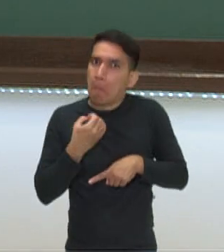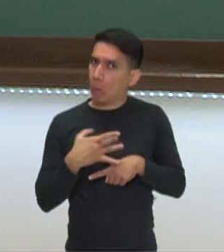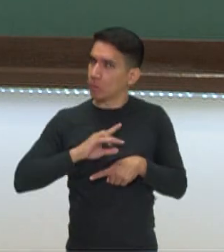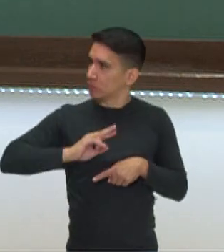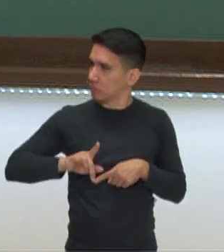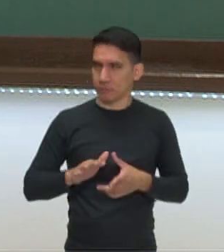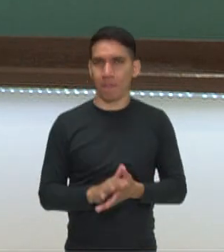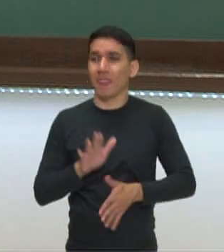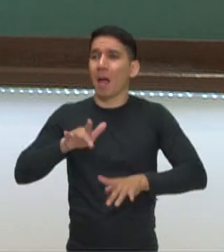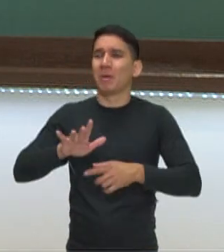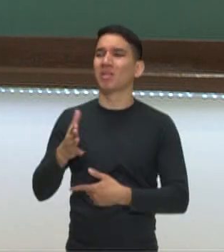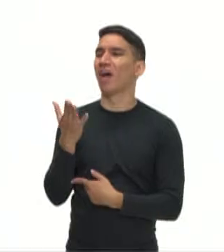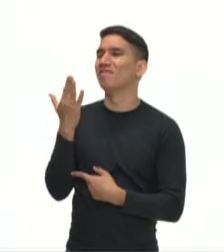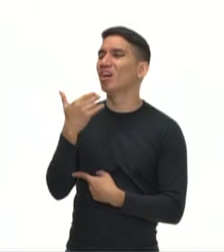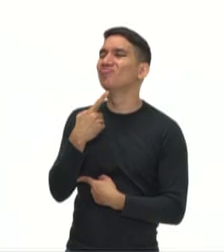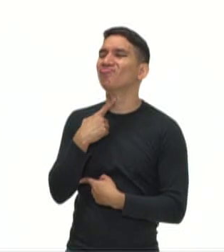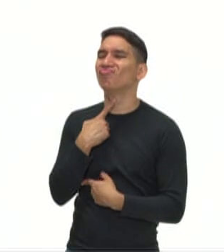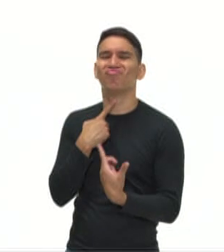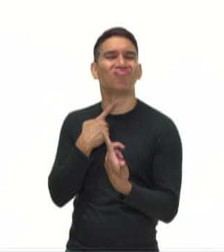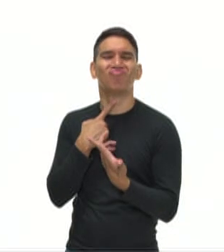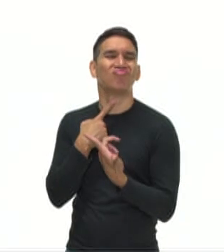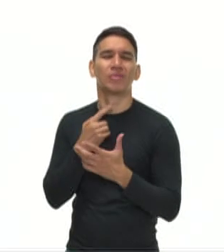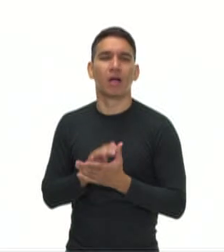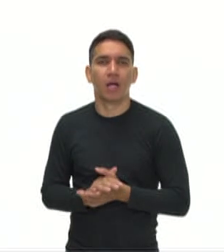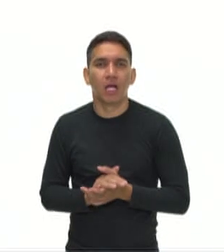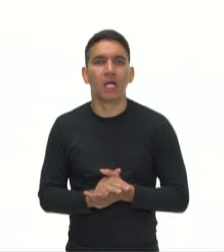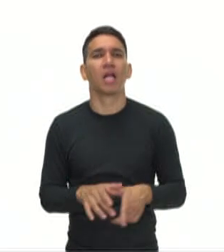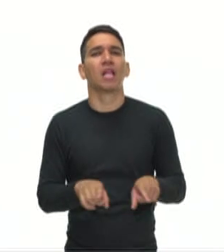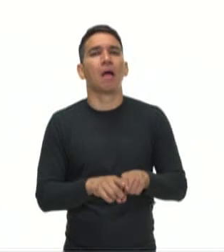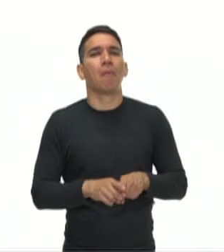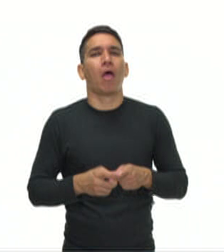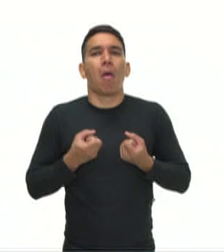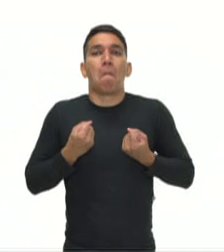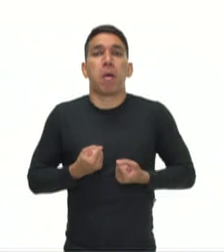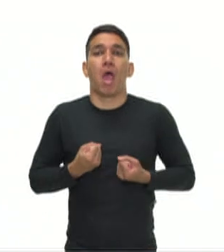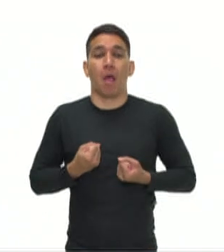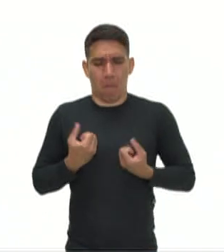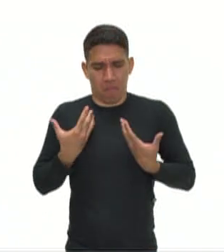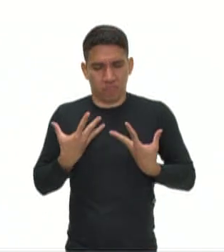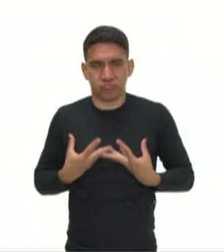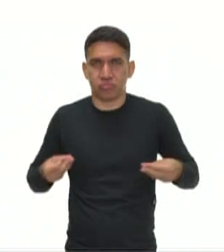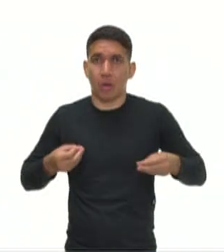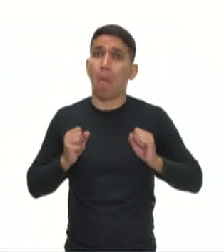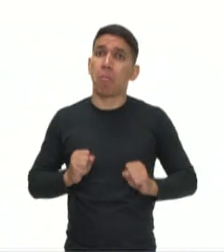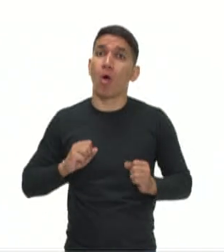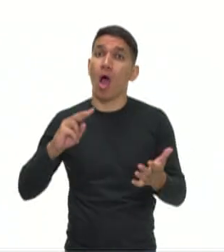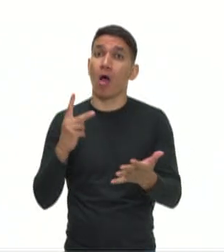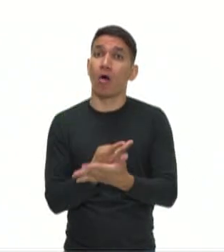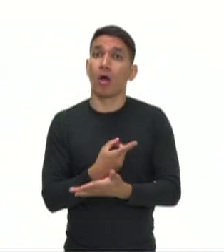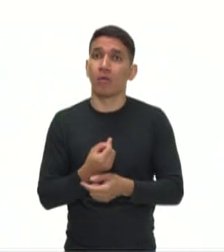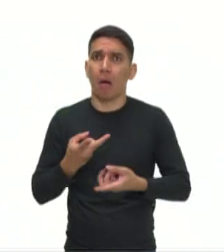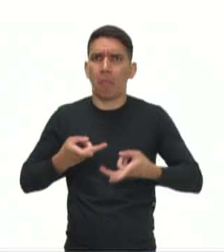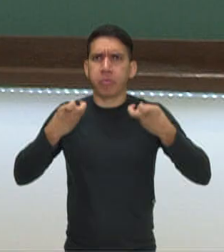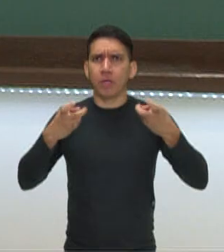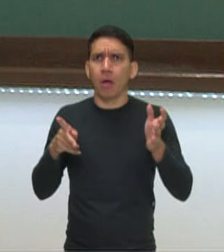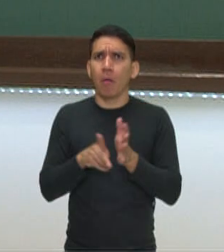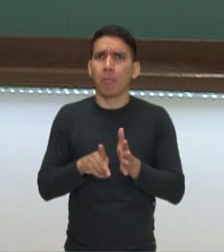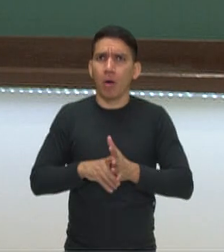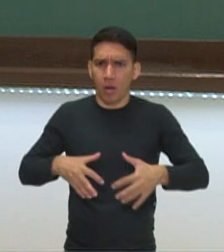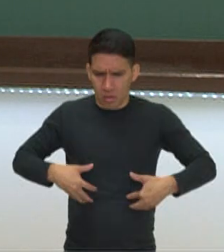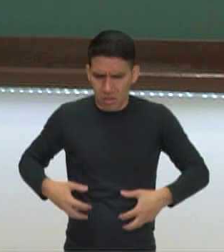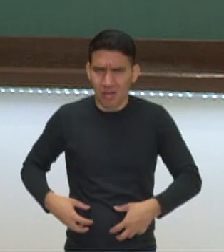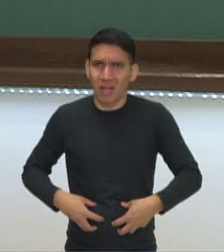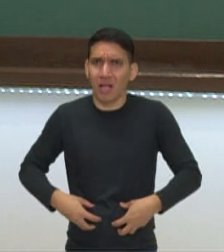peso, perde apetite, né? Pode acontecer de aparecer pequenos caroços, assim, inchaço na parte